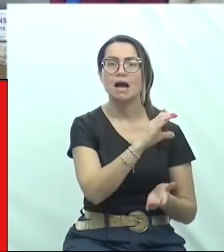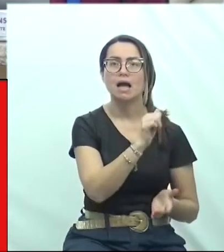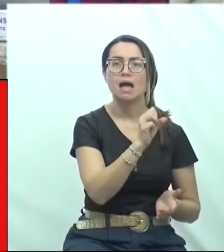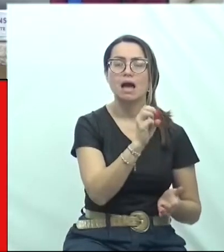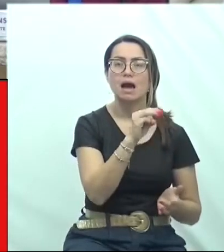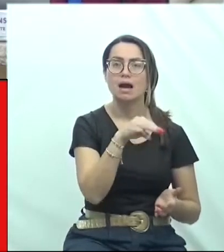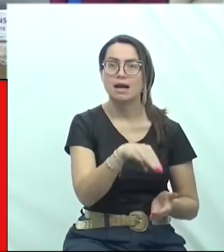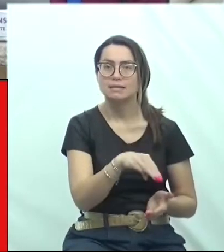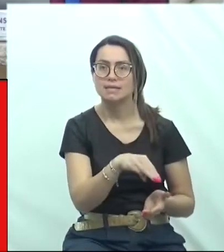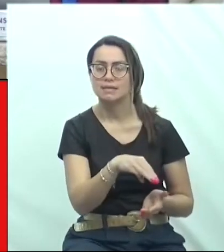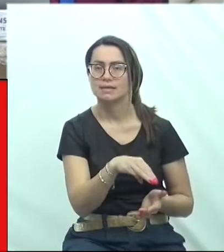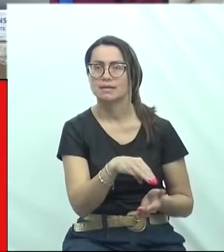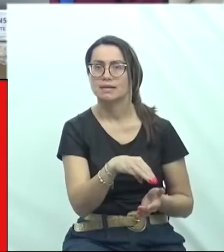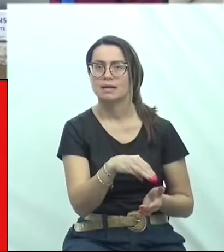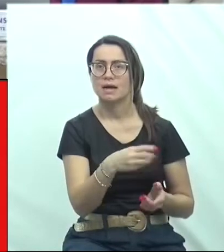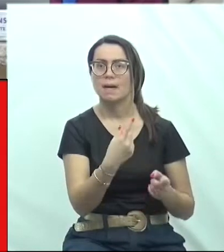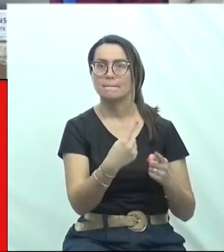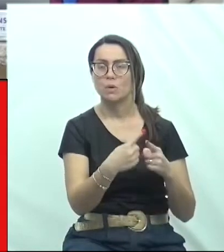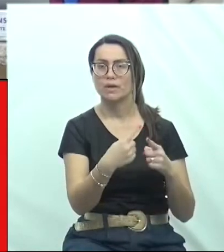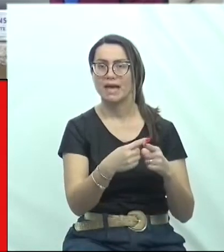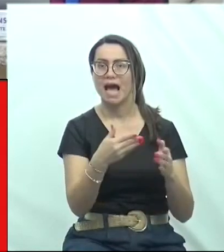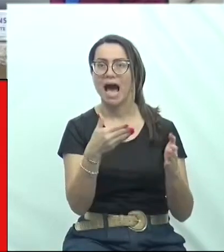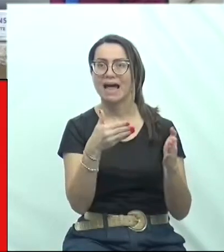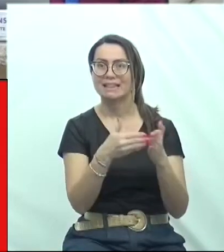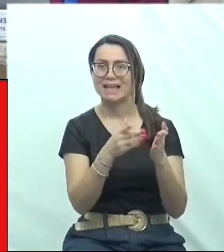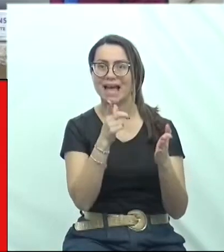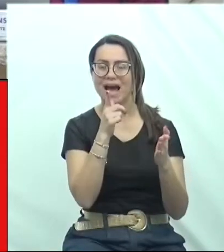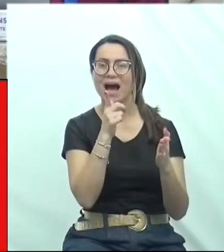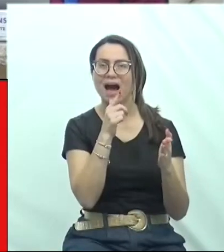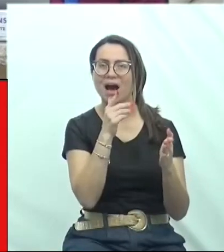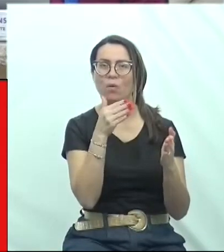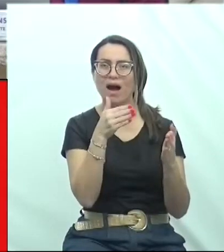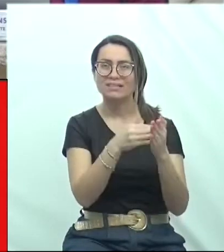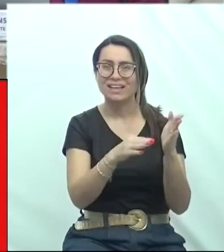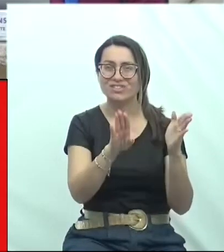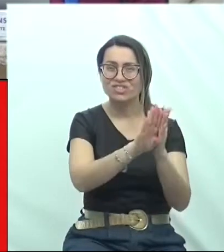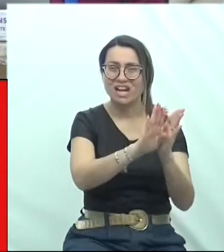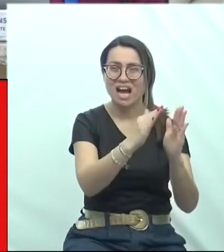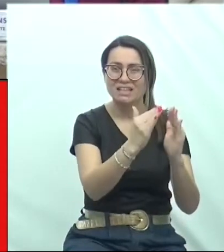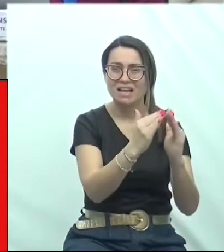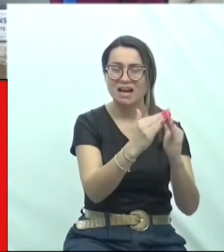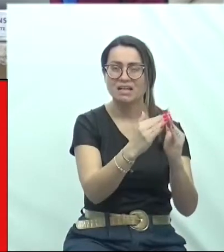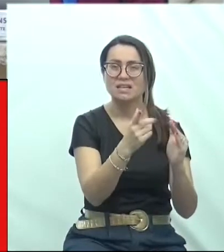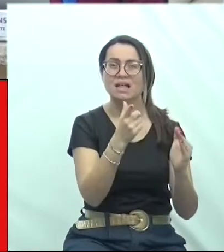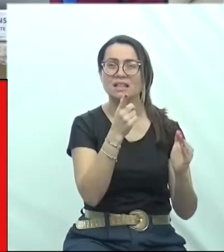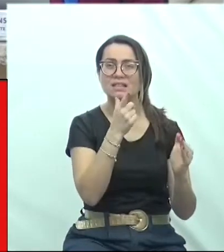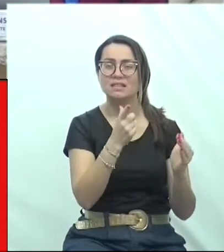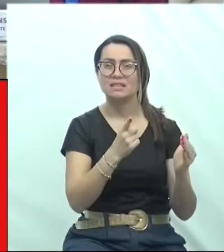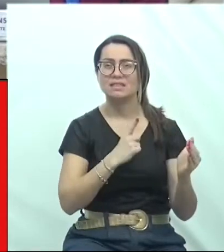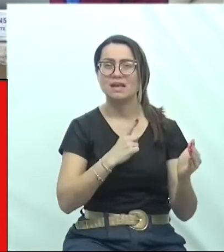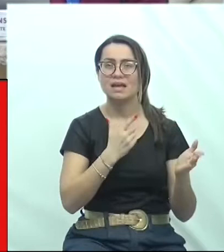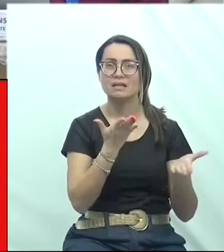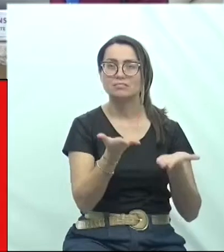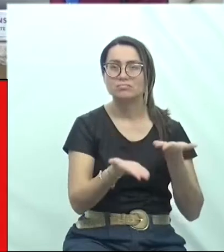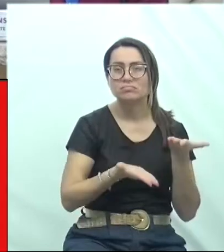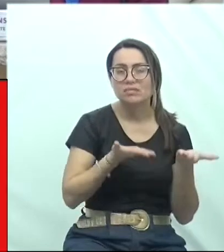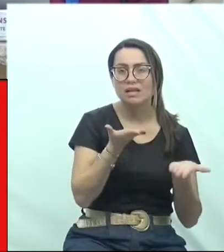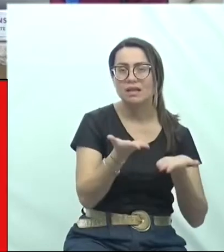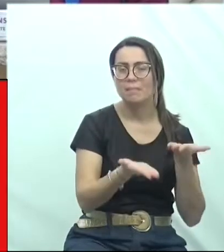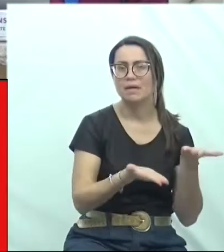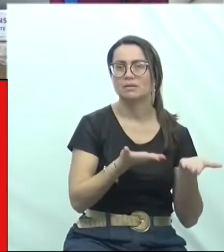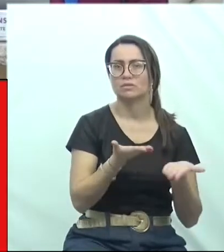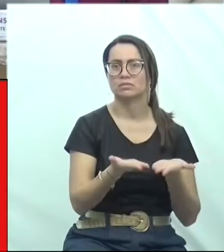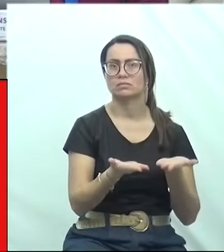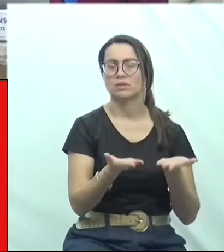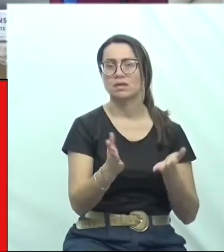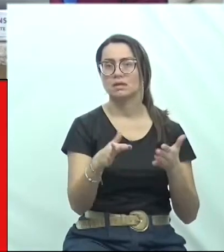tratamento, distribuição, até chegar na sua casa. Então, vocês, na verdade, nessa hora, nos ajudam. Porque não temos